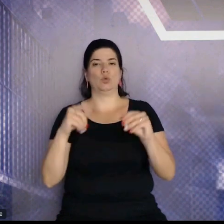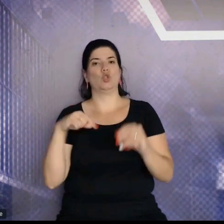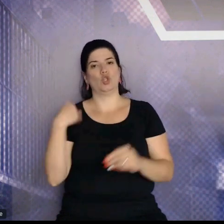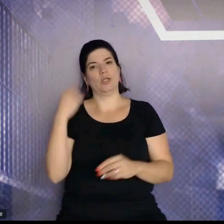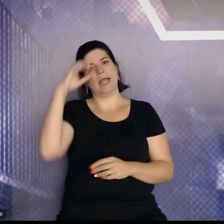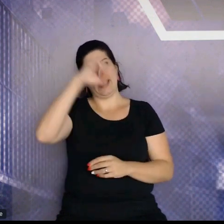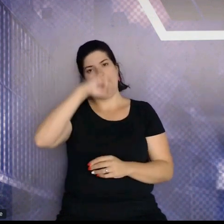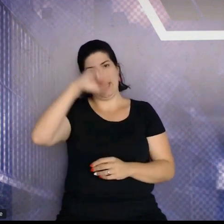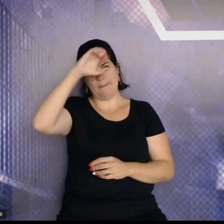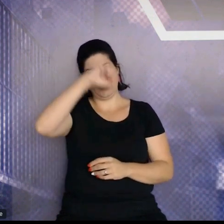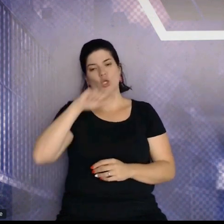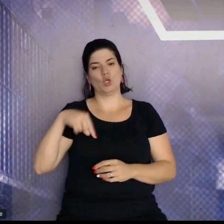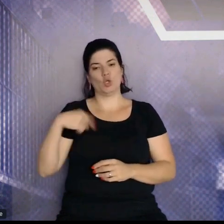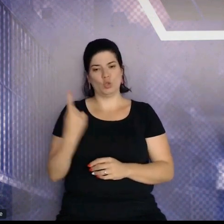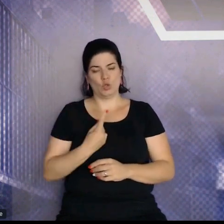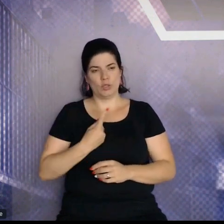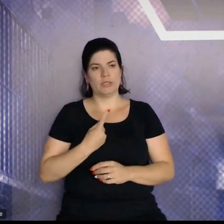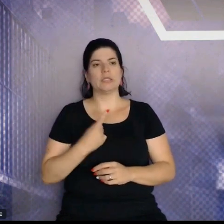aprendendo, a gente tem